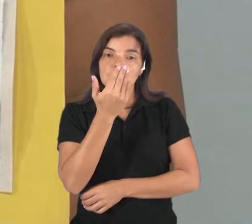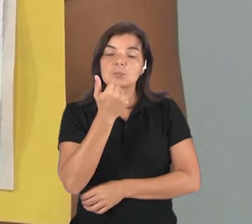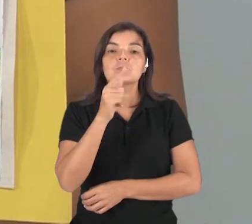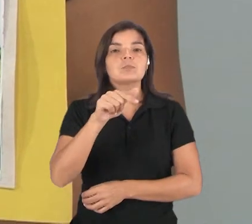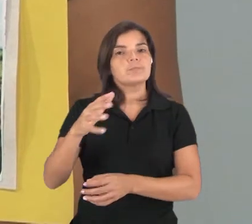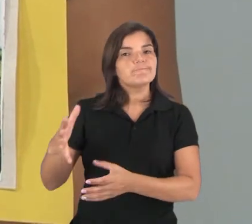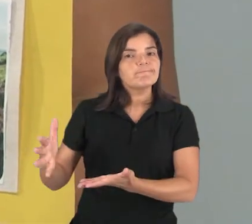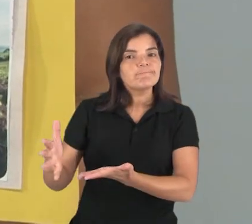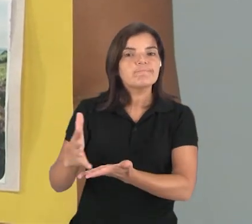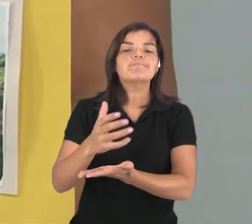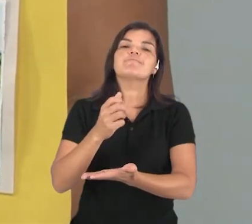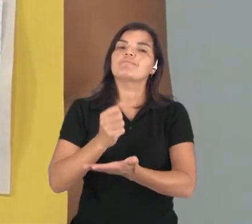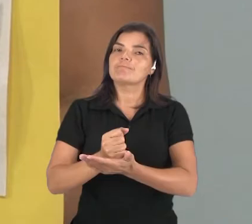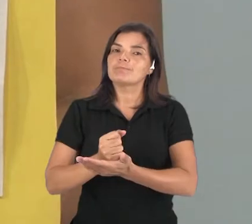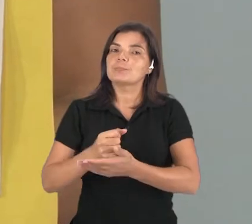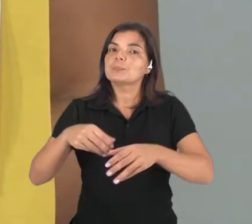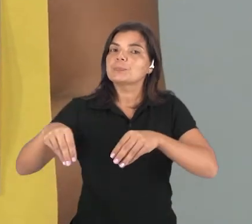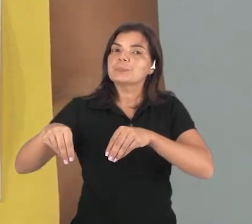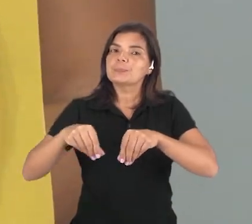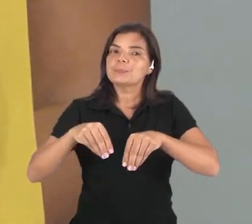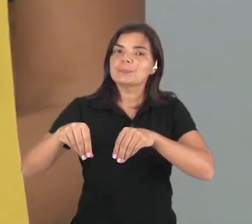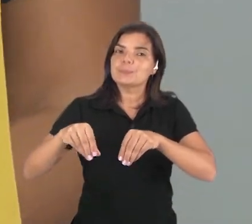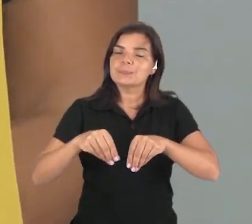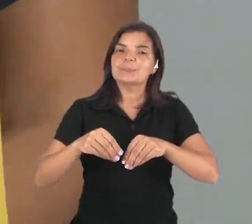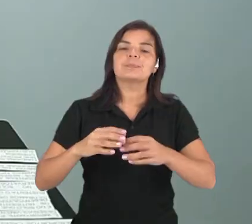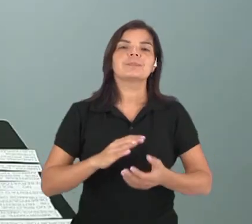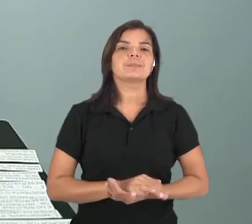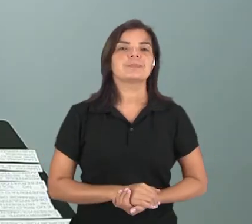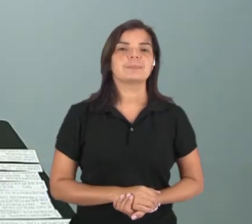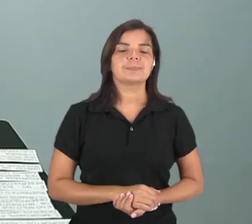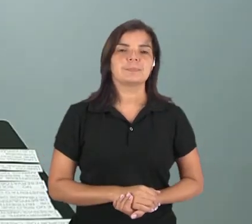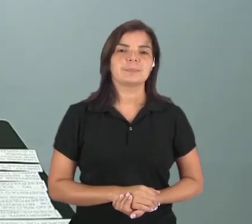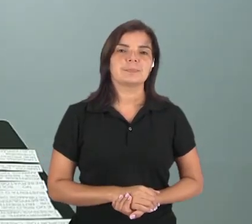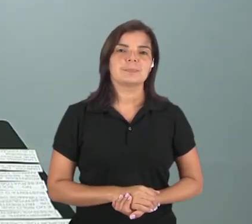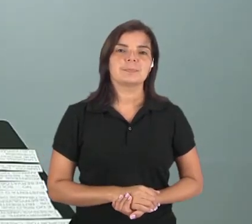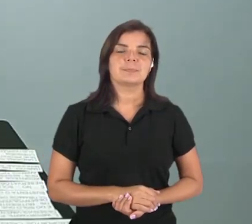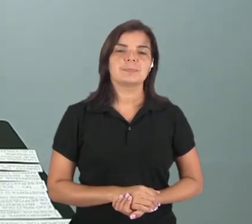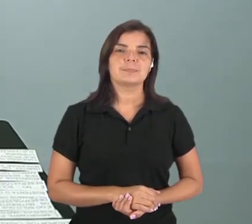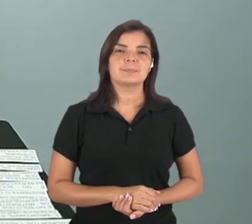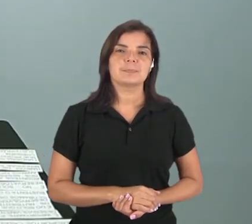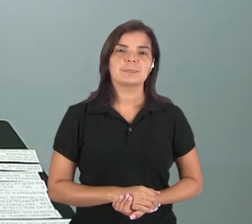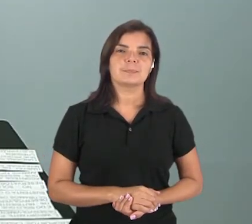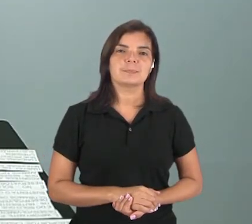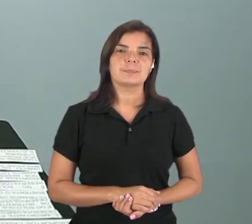são retirados do solo. Muito bem.